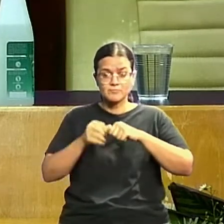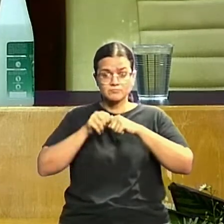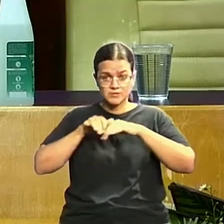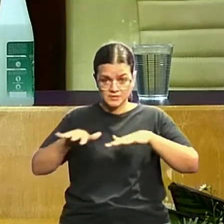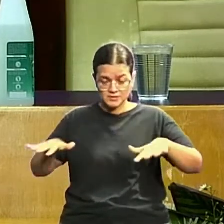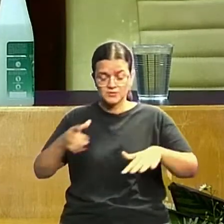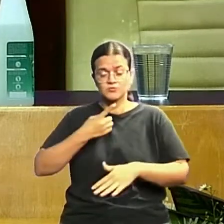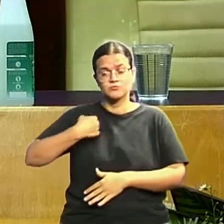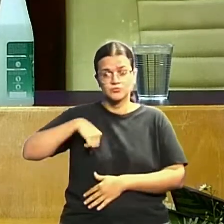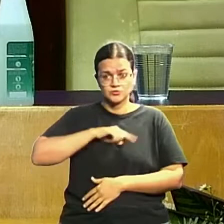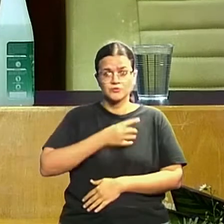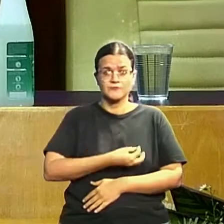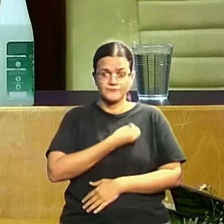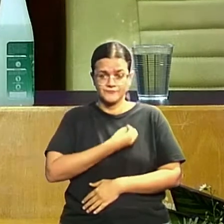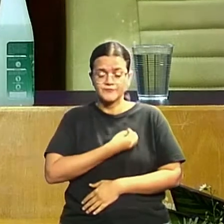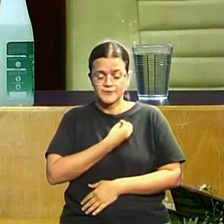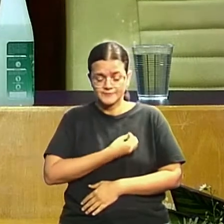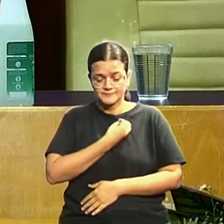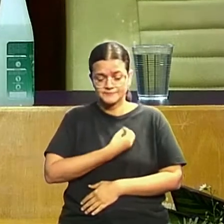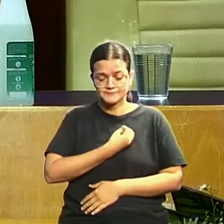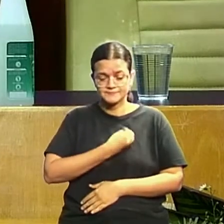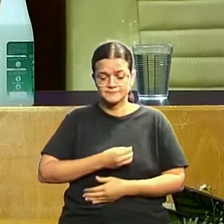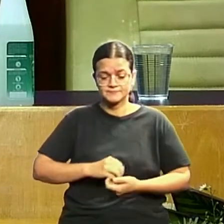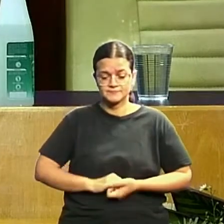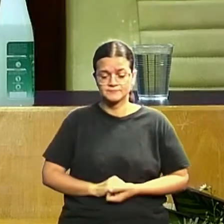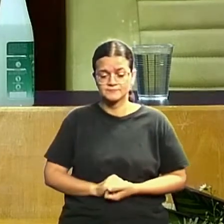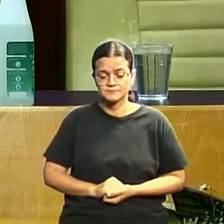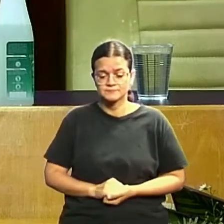calamidade pública que nós estamos vivendo.